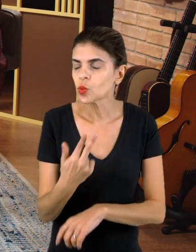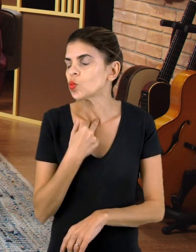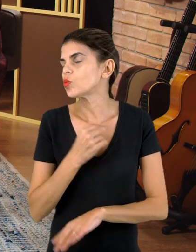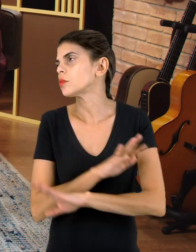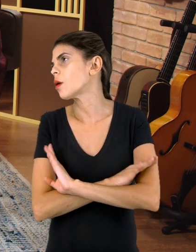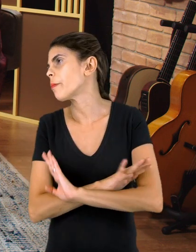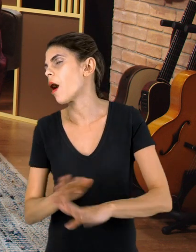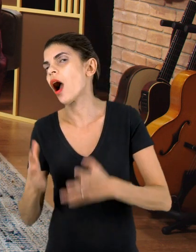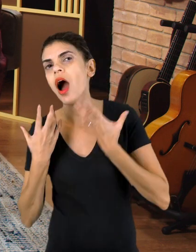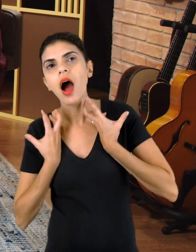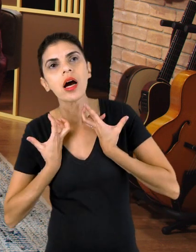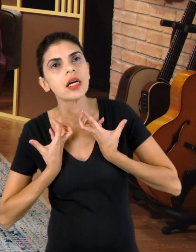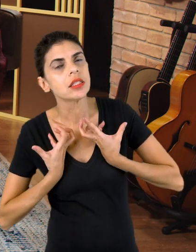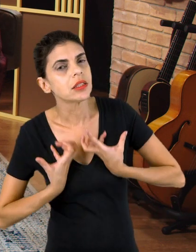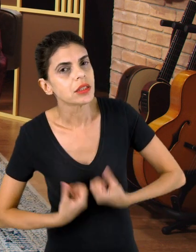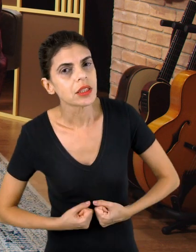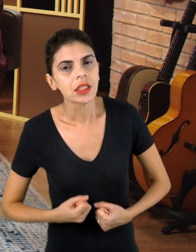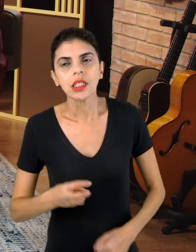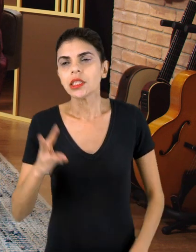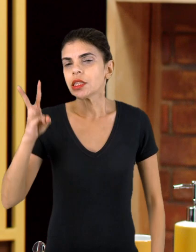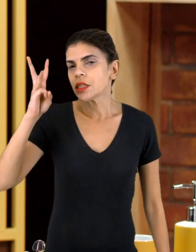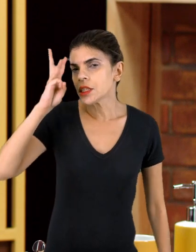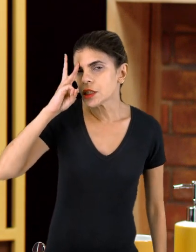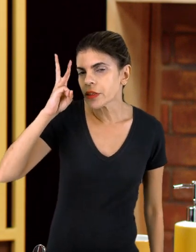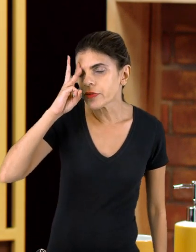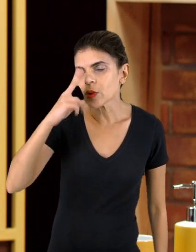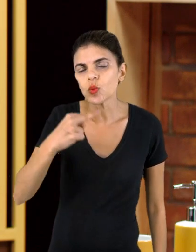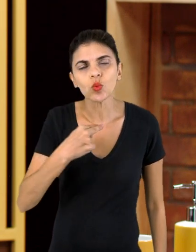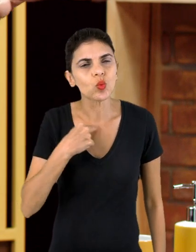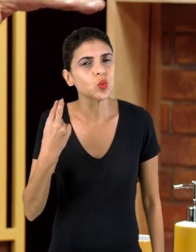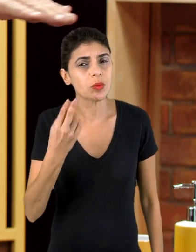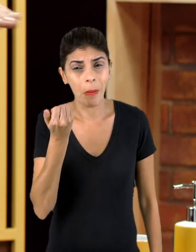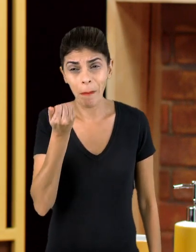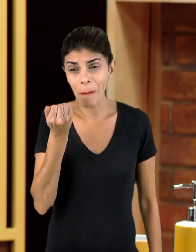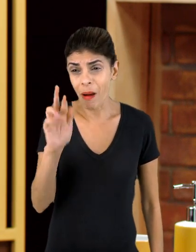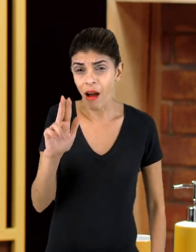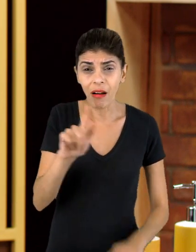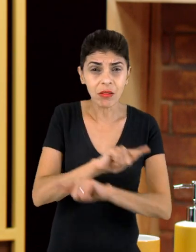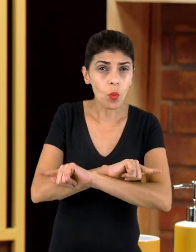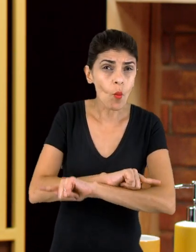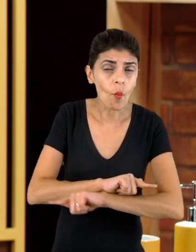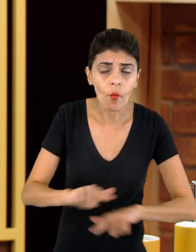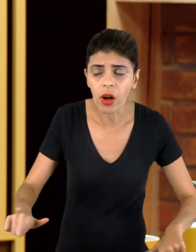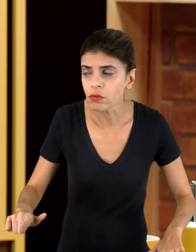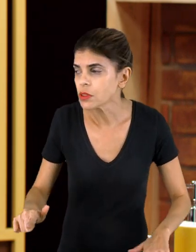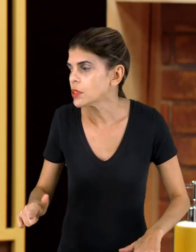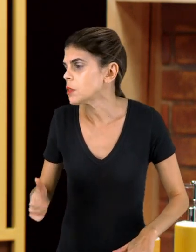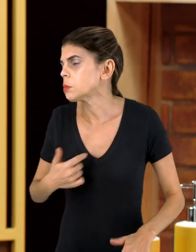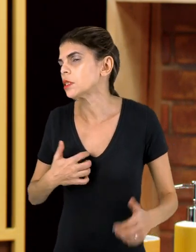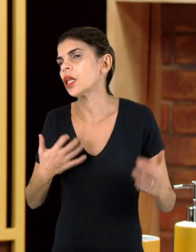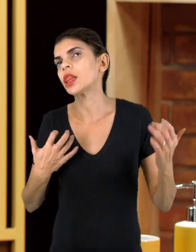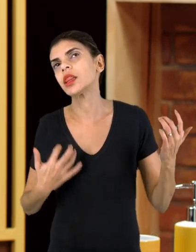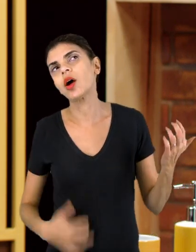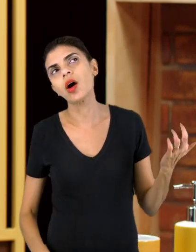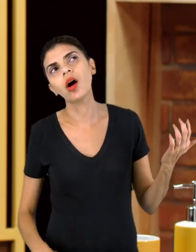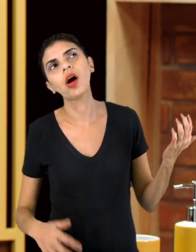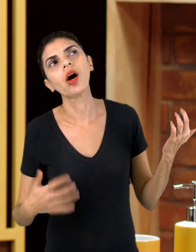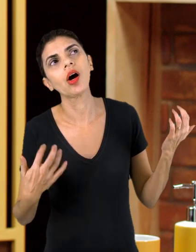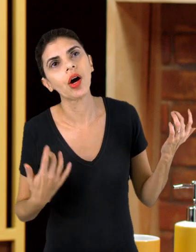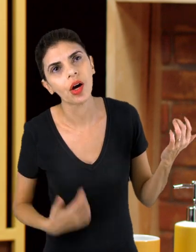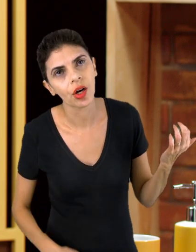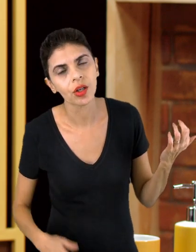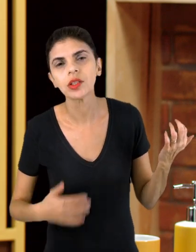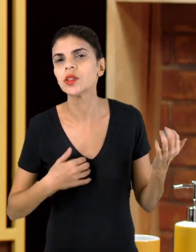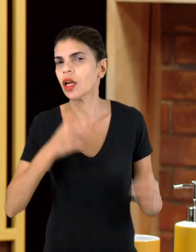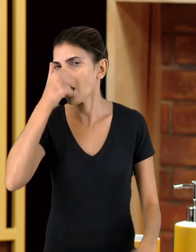tá. Lá dia de semana, terça-feira, não o dá. Bar já tá vazio, cara, não, e você tem que tocar, né? Nossa,